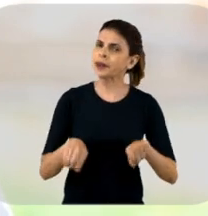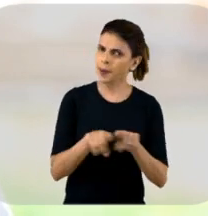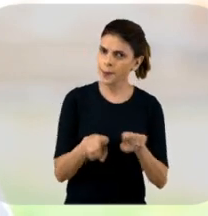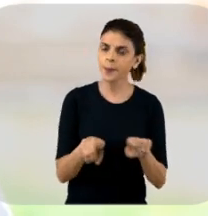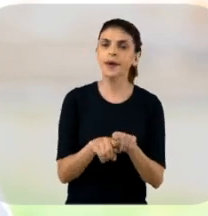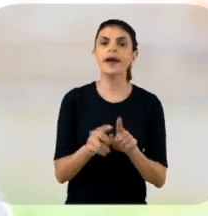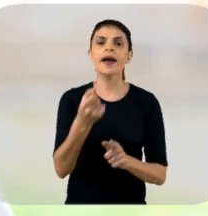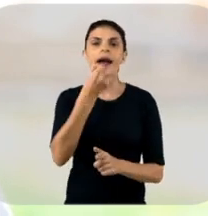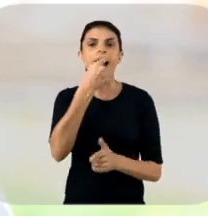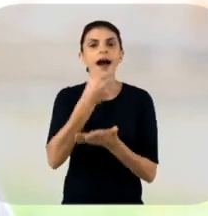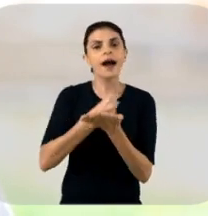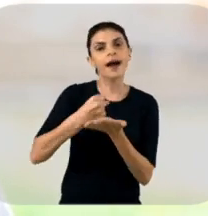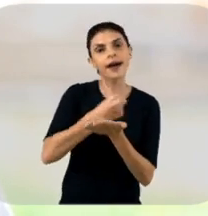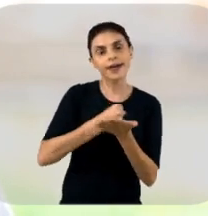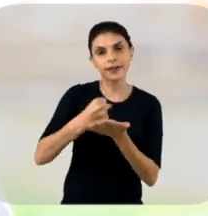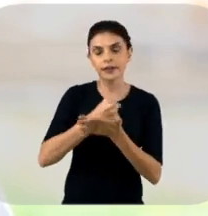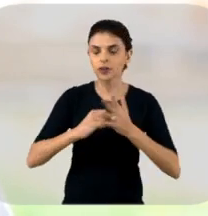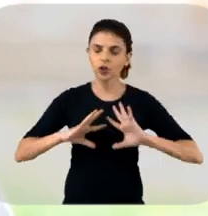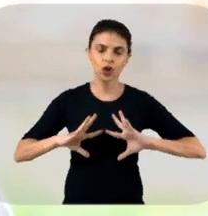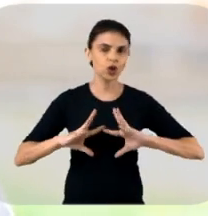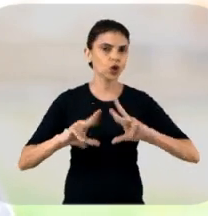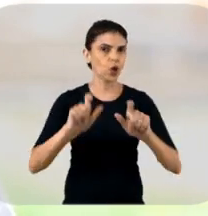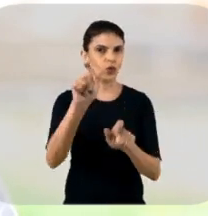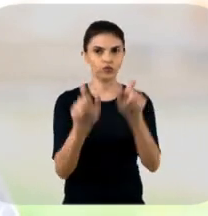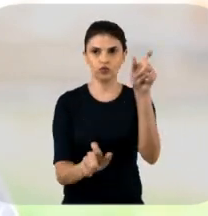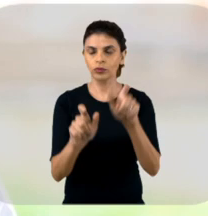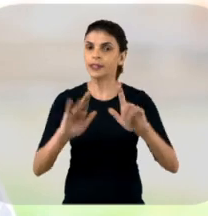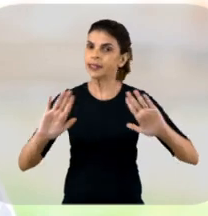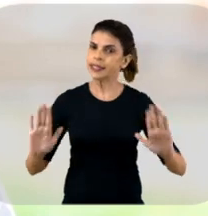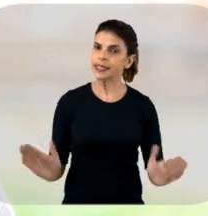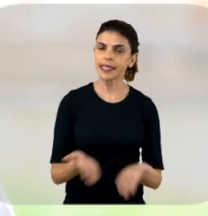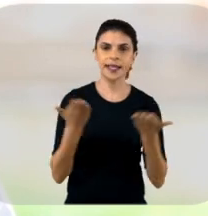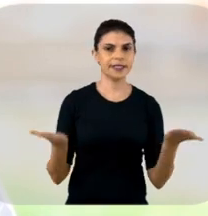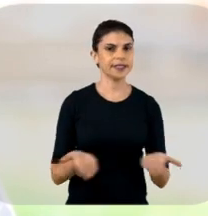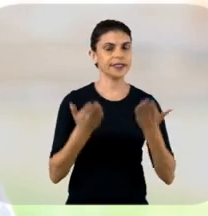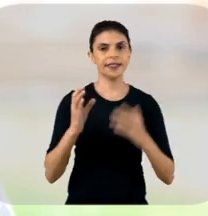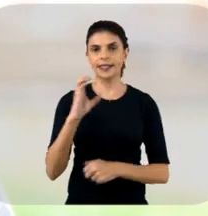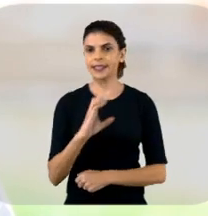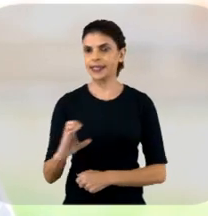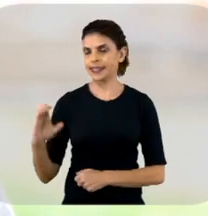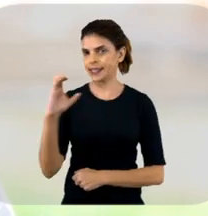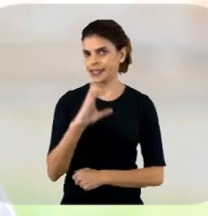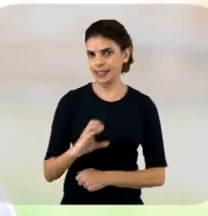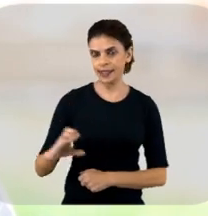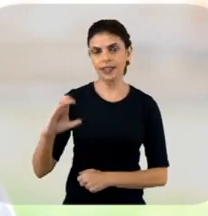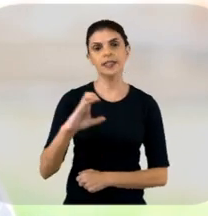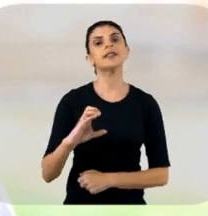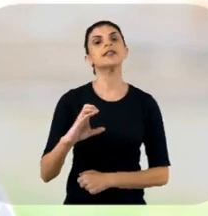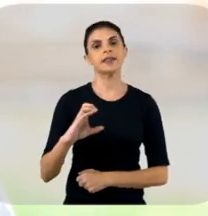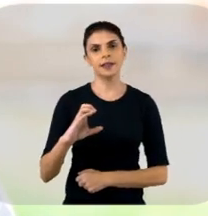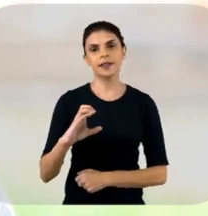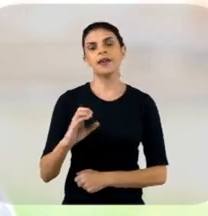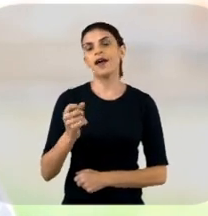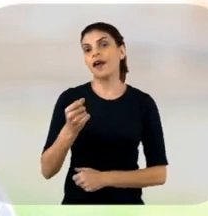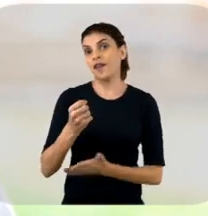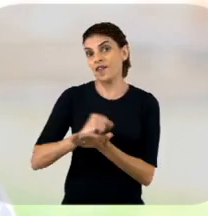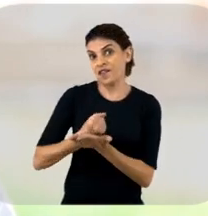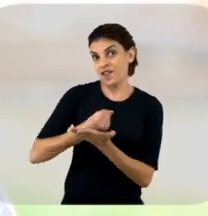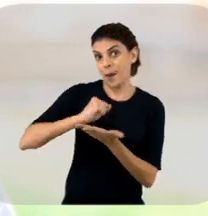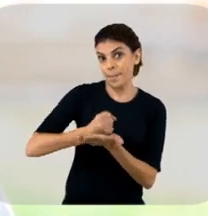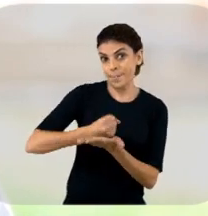E também medicamentos para todos, incentivos para a ciência e